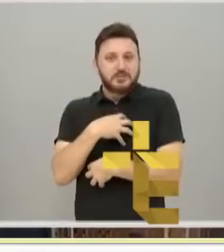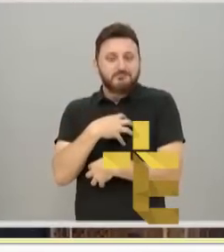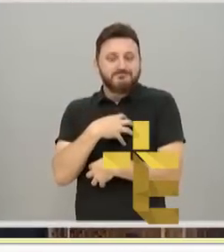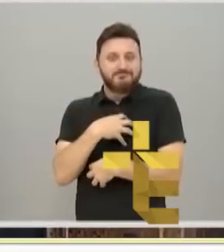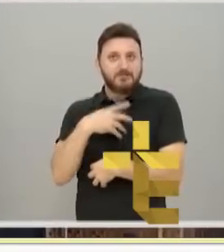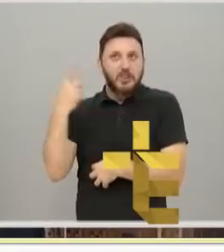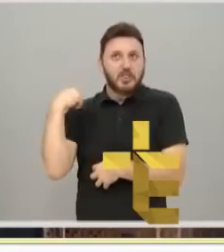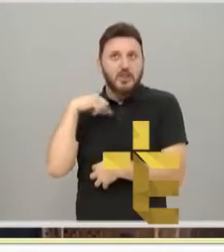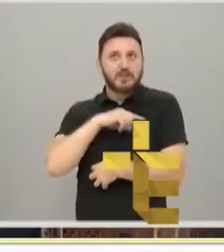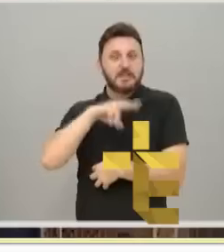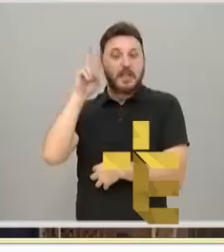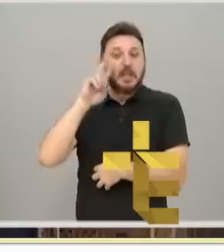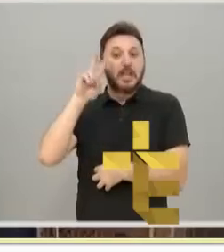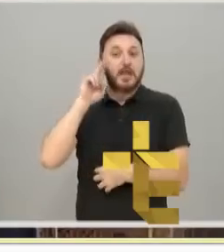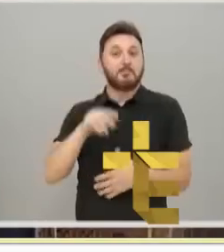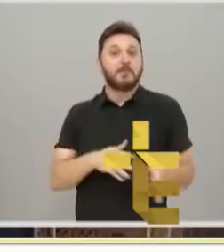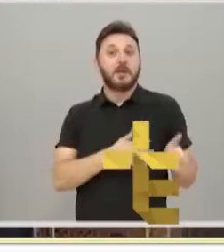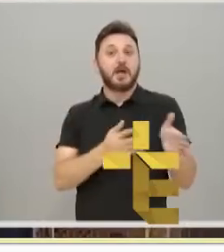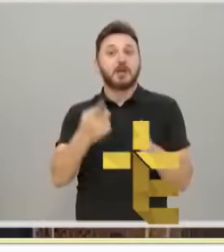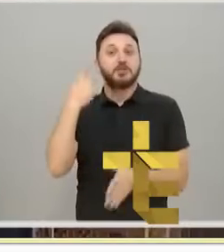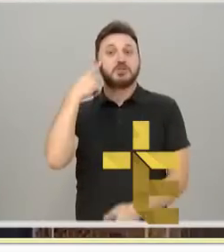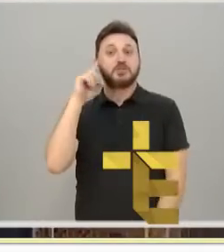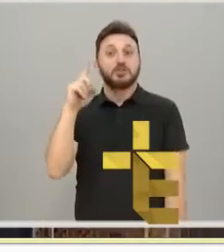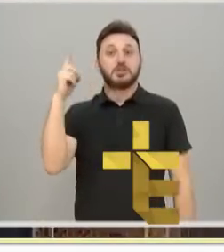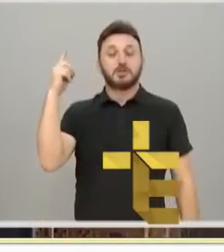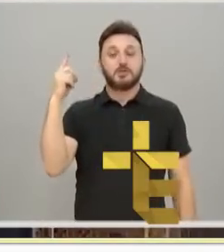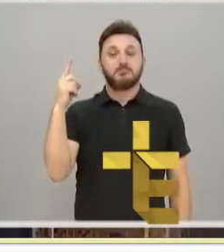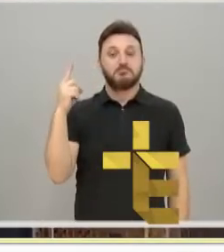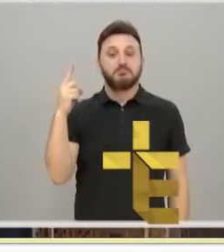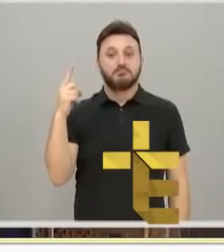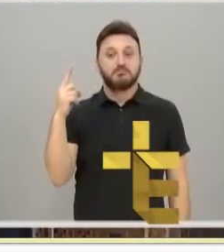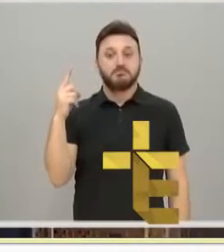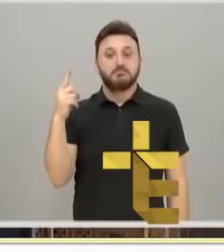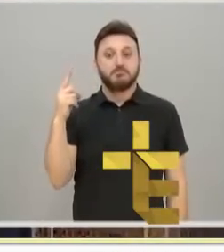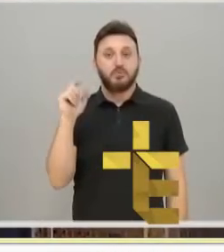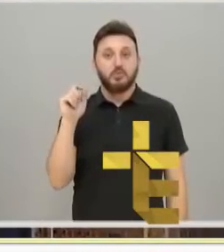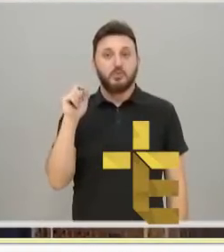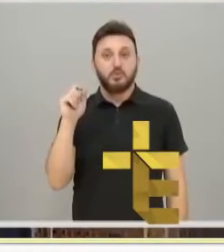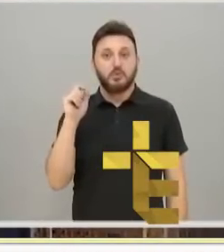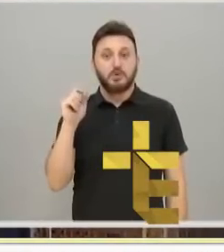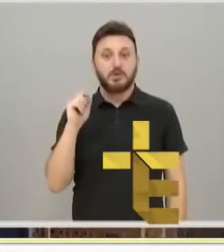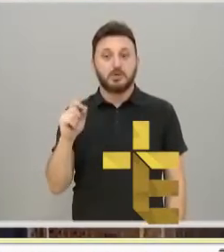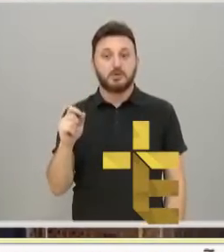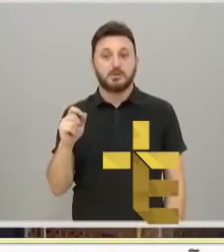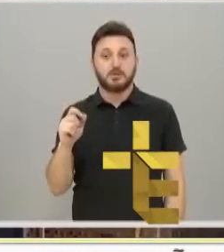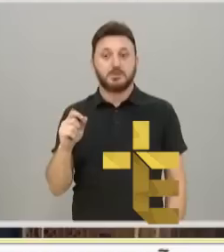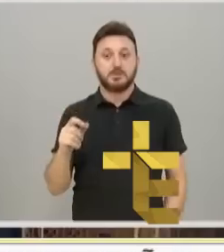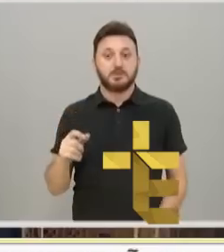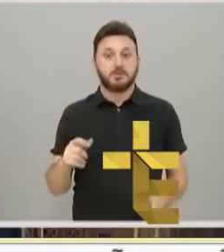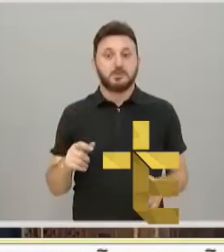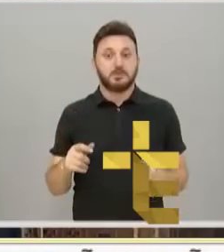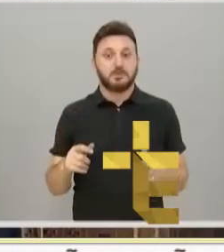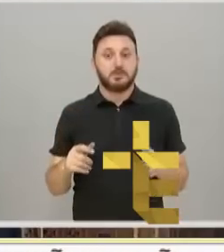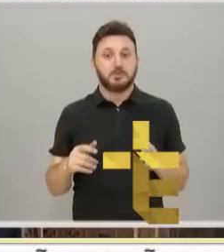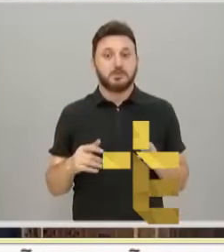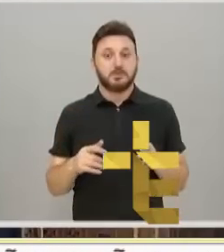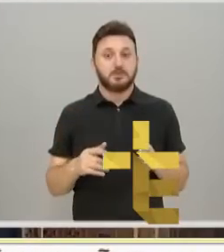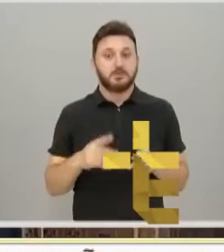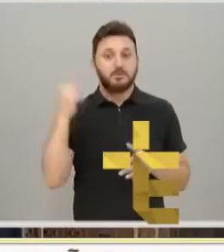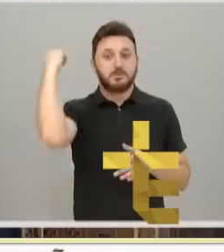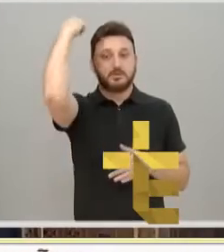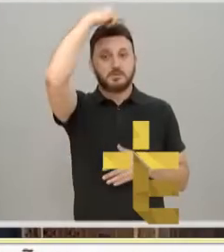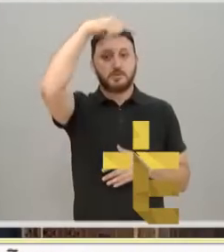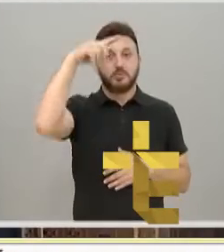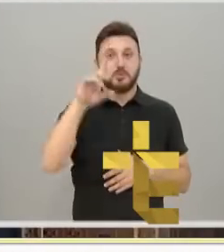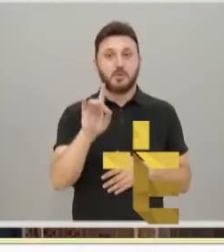Nós celebrávamos esses dias São Longuinho, aquele que recebeu a aspersão do sangue de nosso